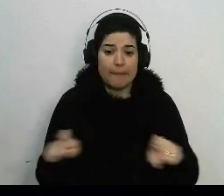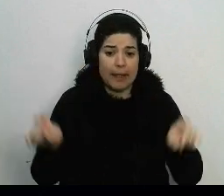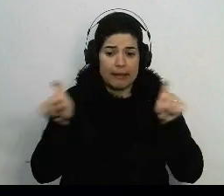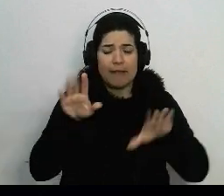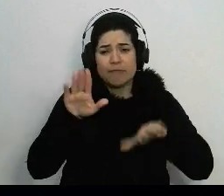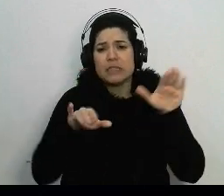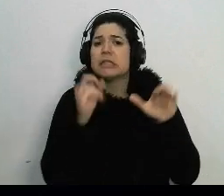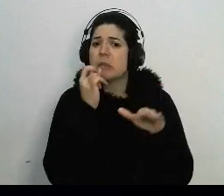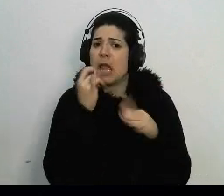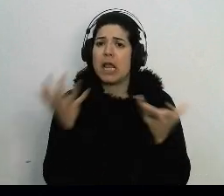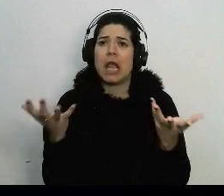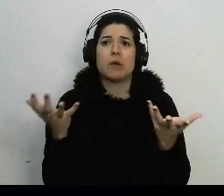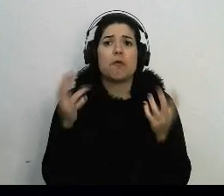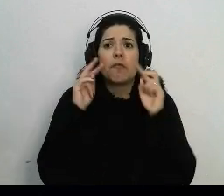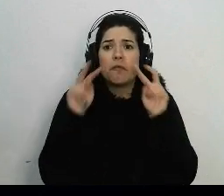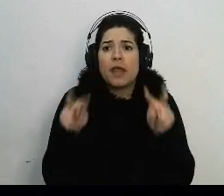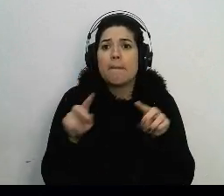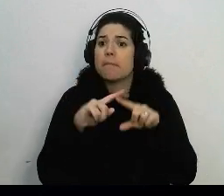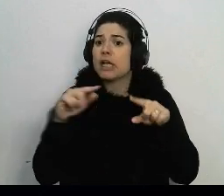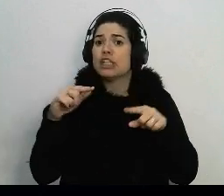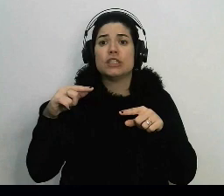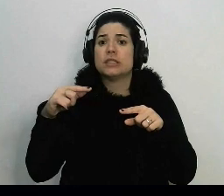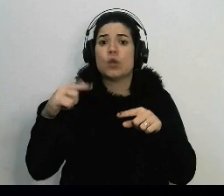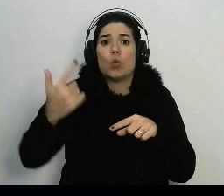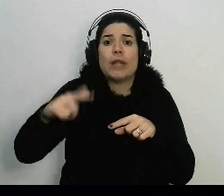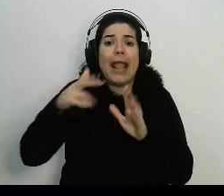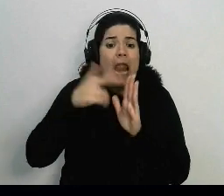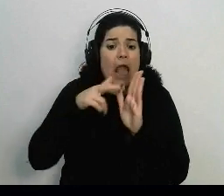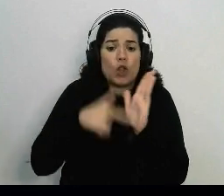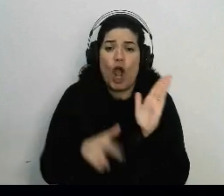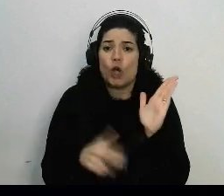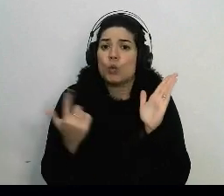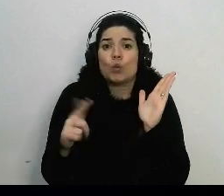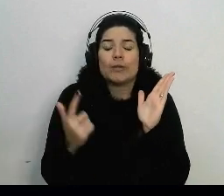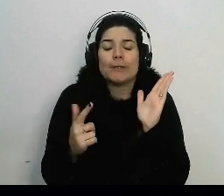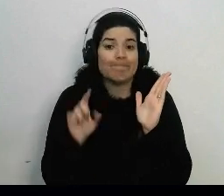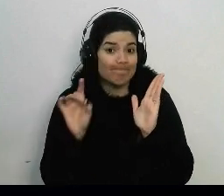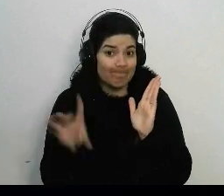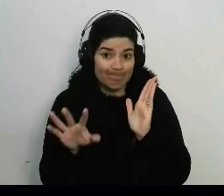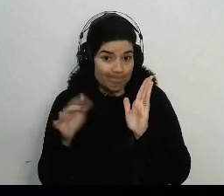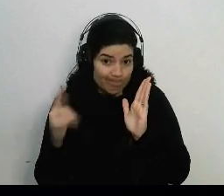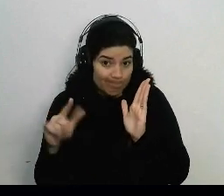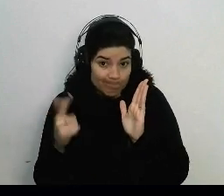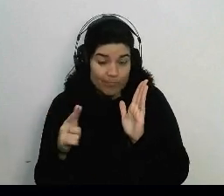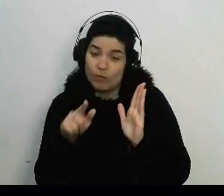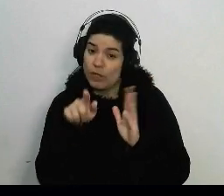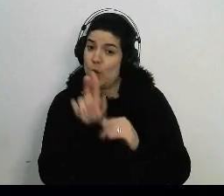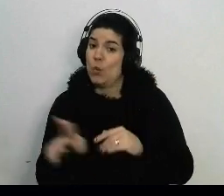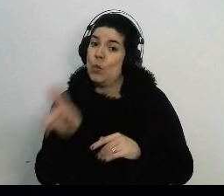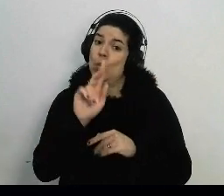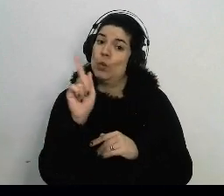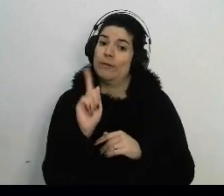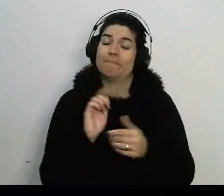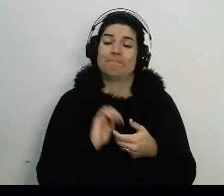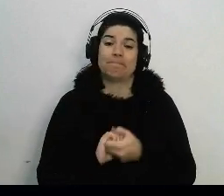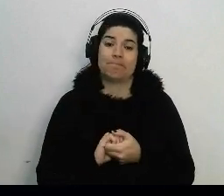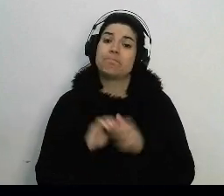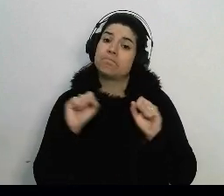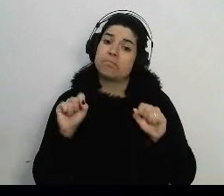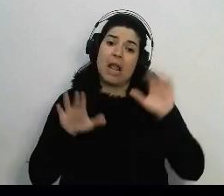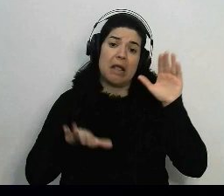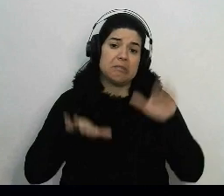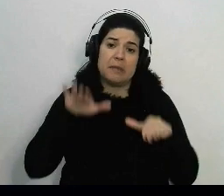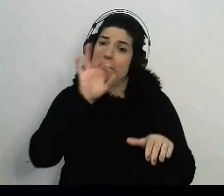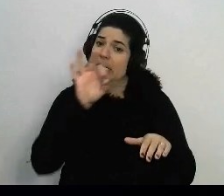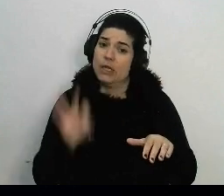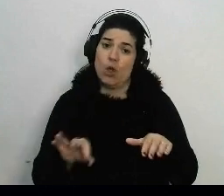gera esse relatório. Ou seja, se não gera o relatório, então provavelmente você não usa o relatório de cobertura. Talvez você use o percentual final lá no processo de CI,